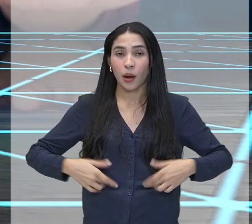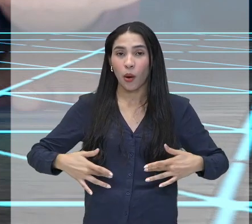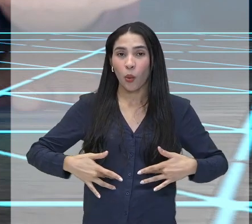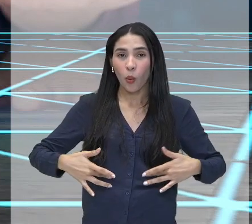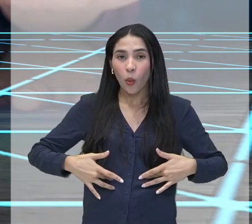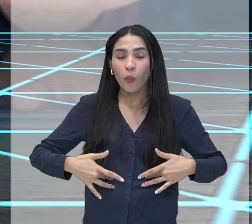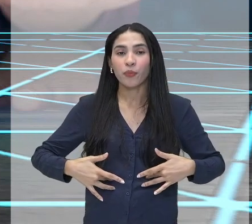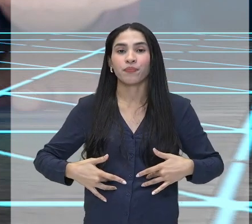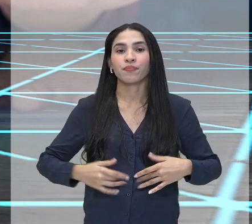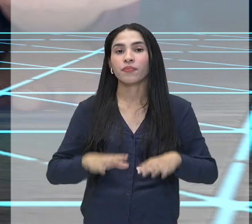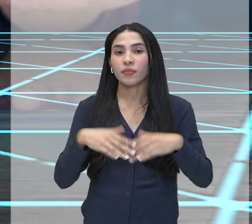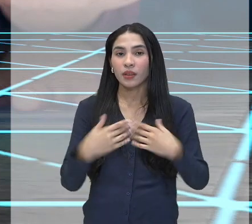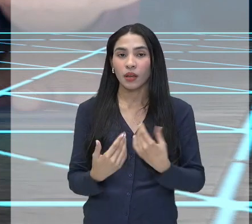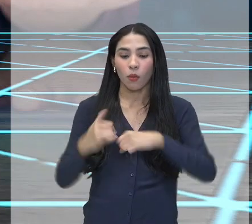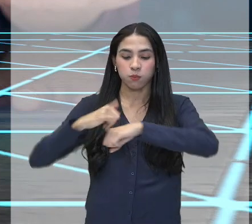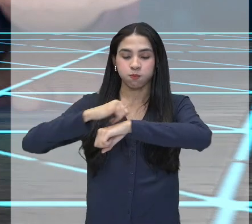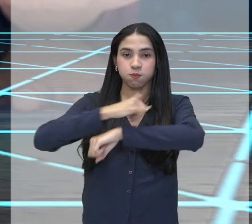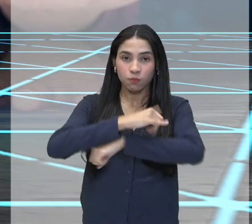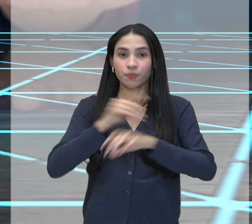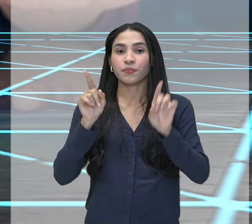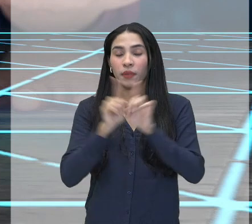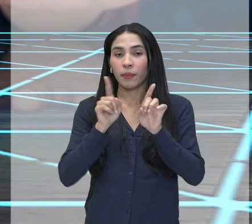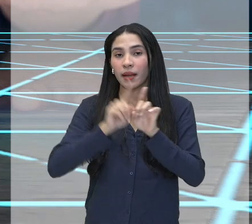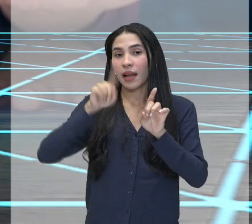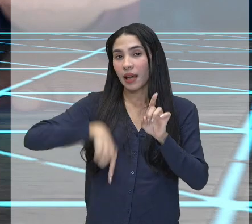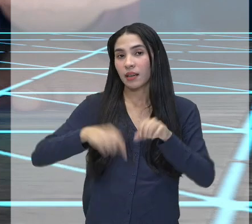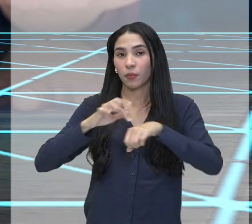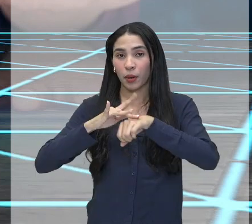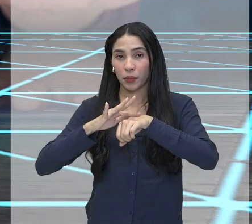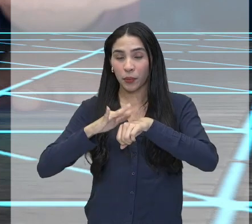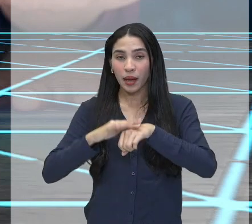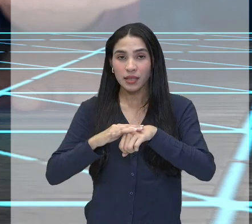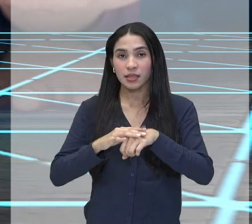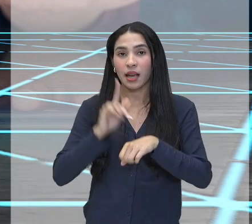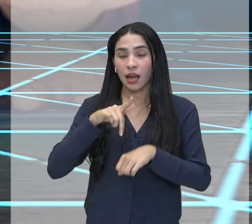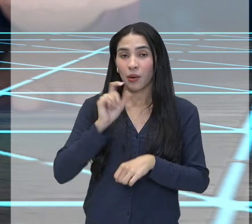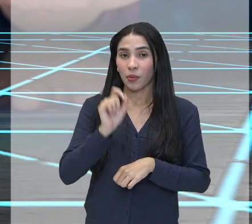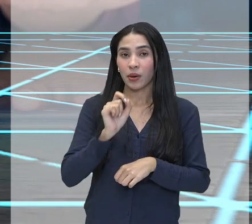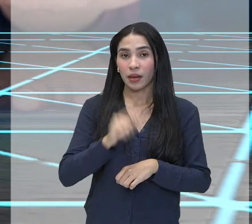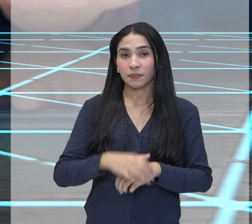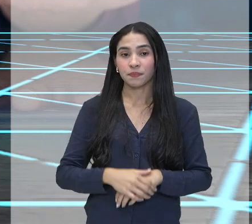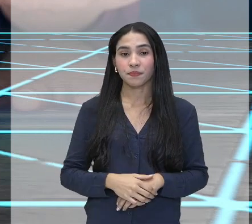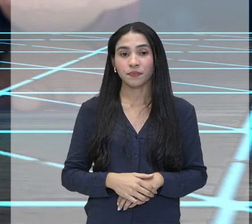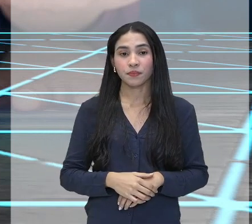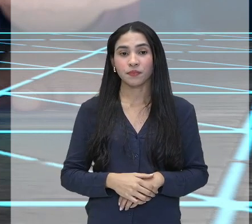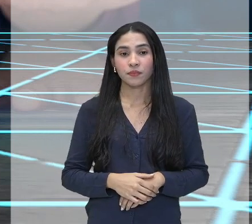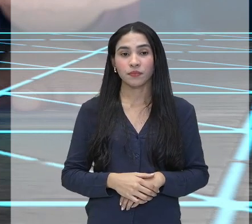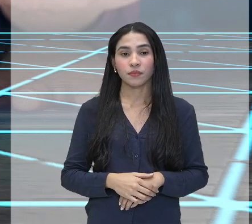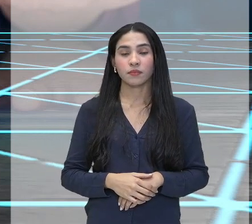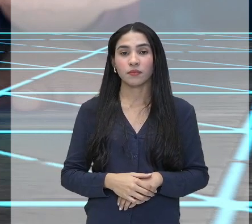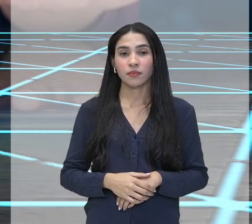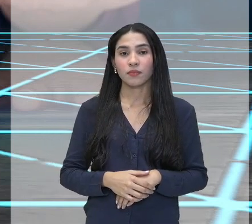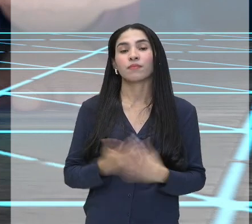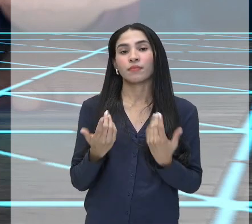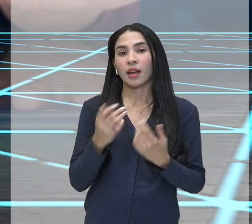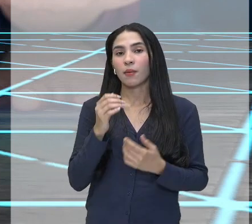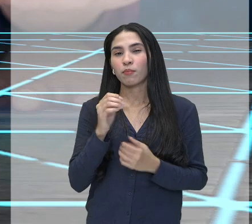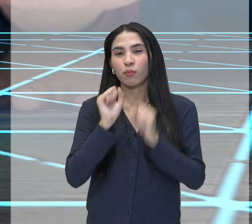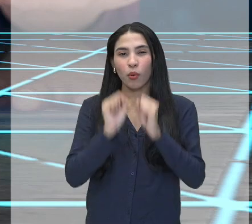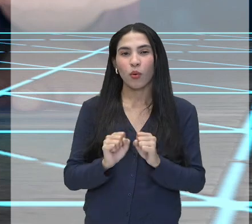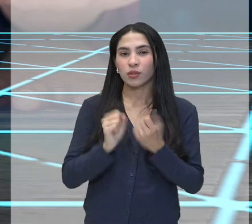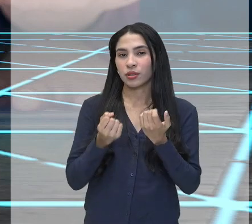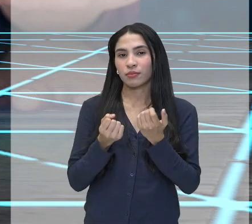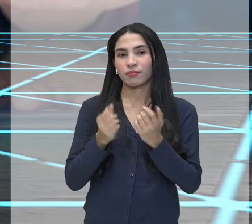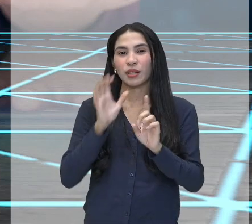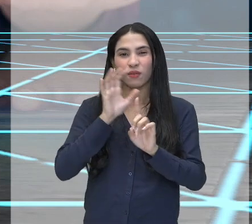corpo, E a obesidade, além de ela ser uma doença, ela é também uma porta aberta para o surgimento